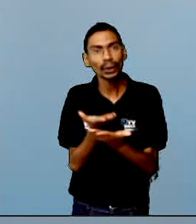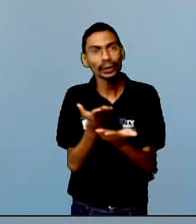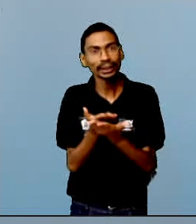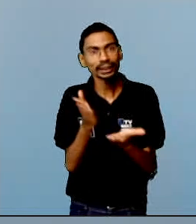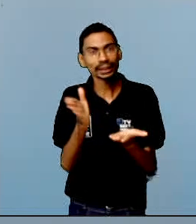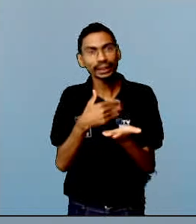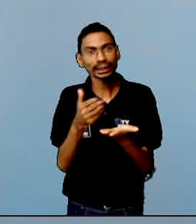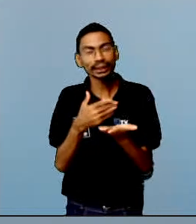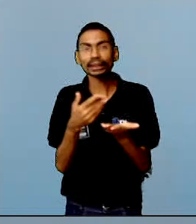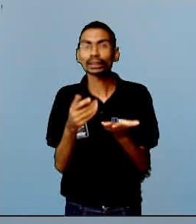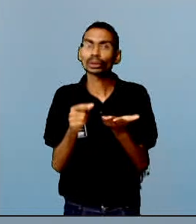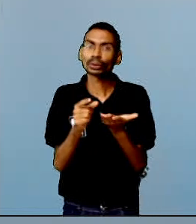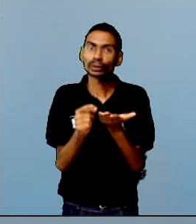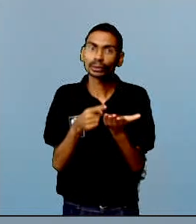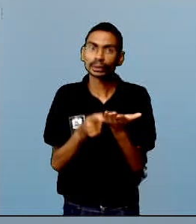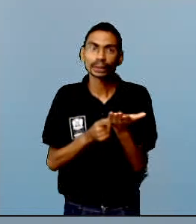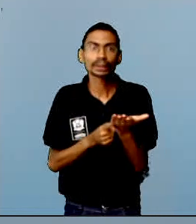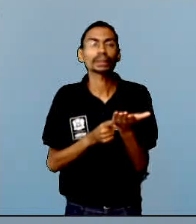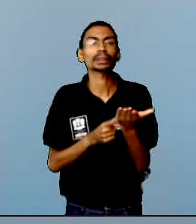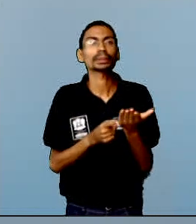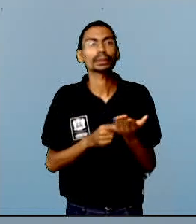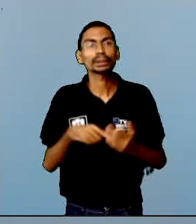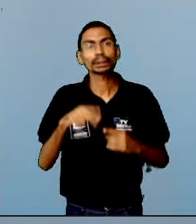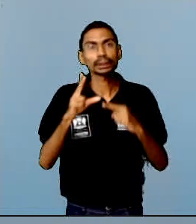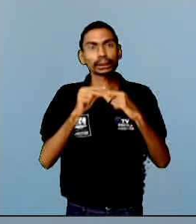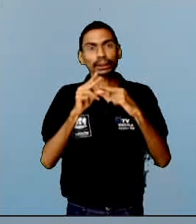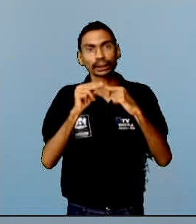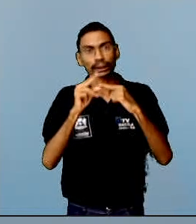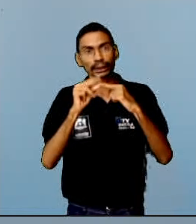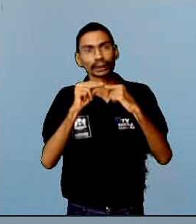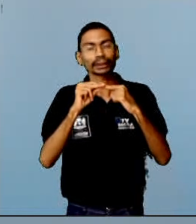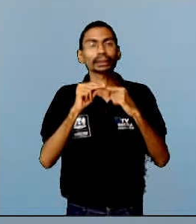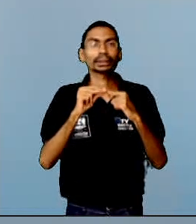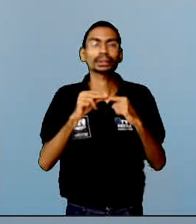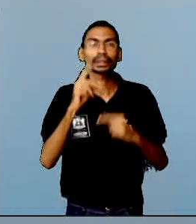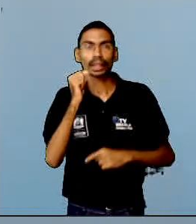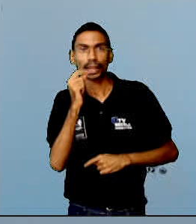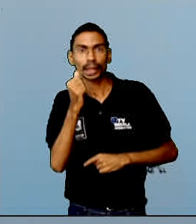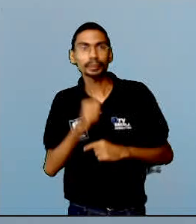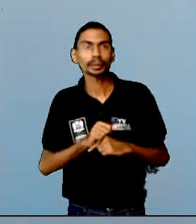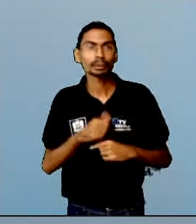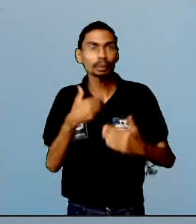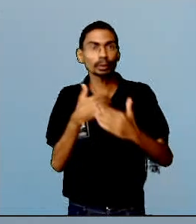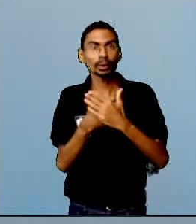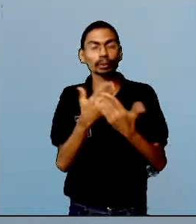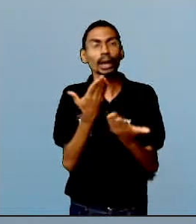caderno, lápis, ok? Caneta para a nossa próxima aula de